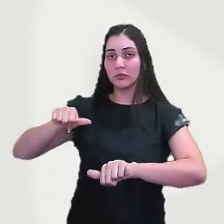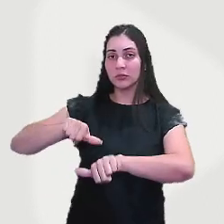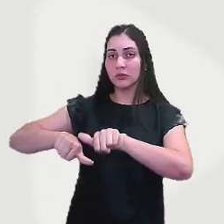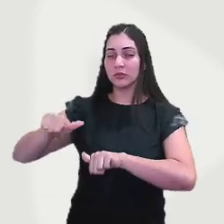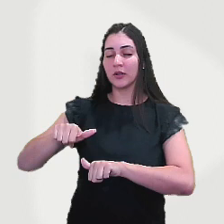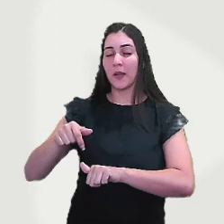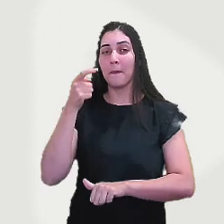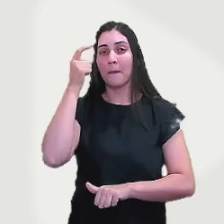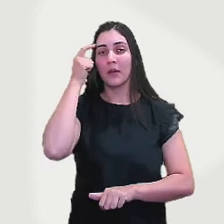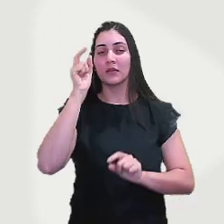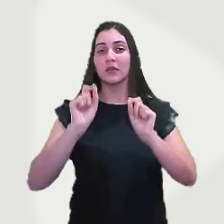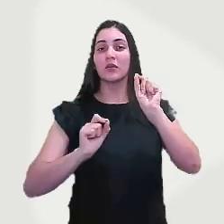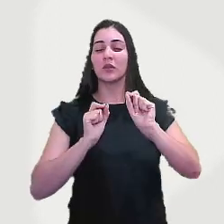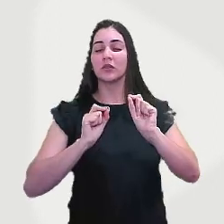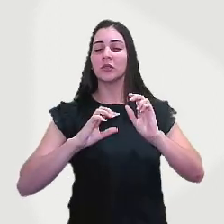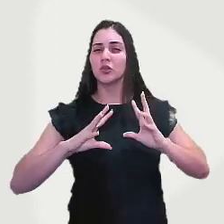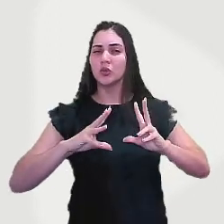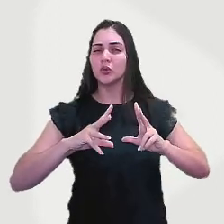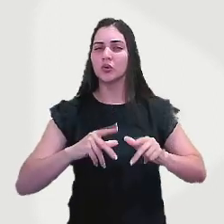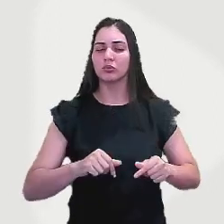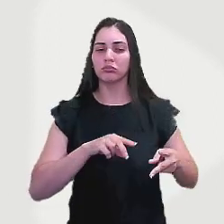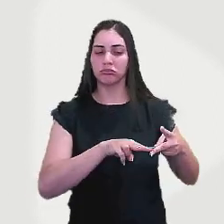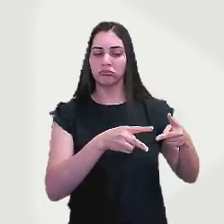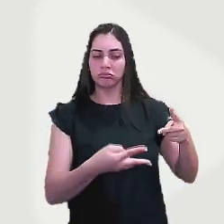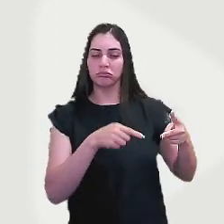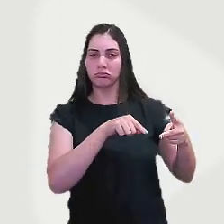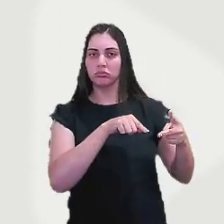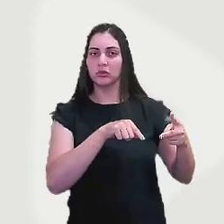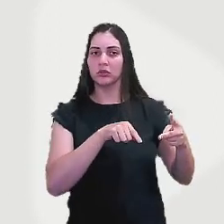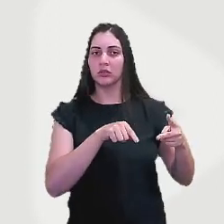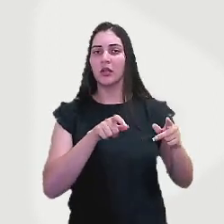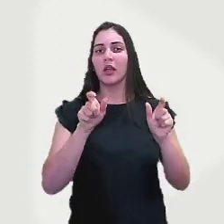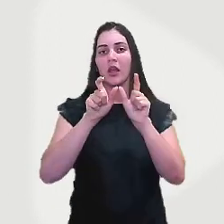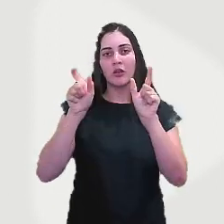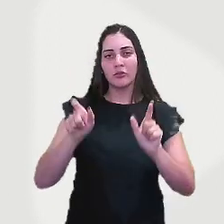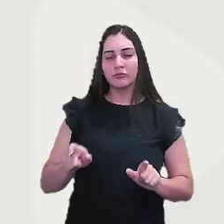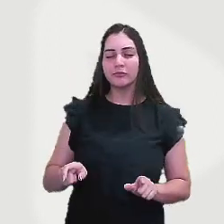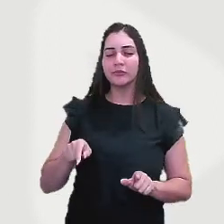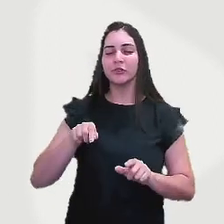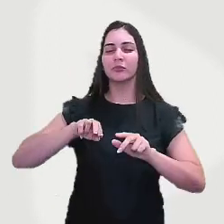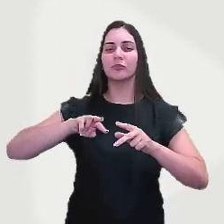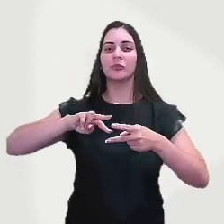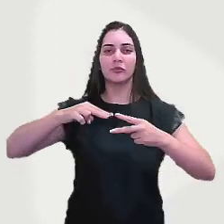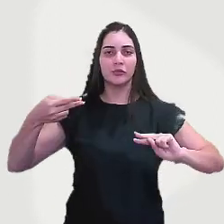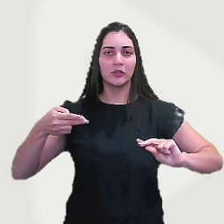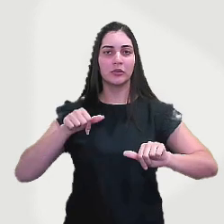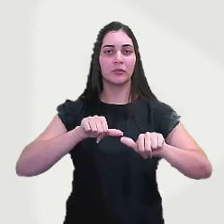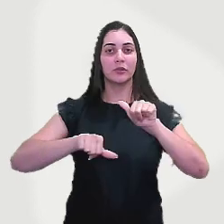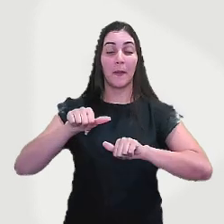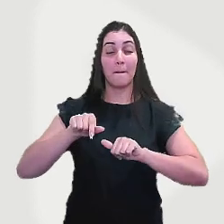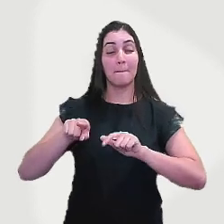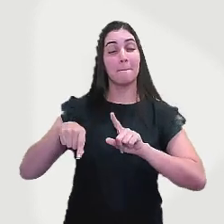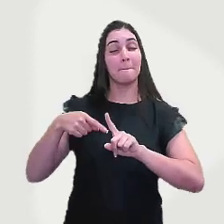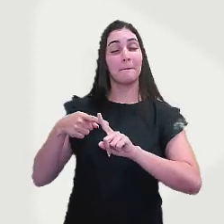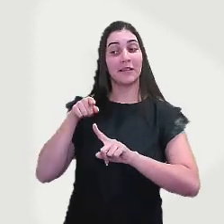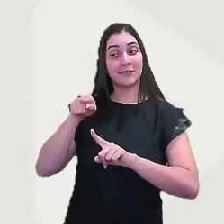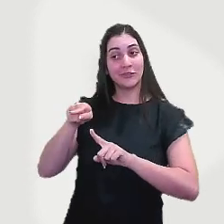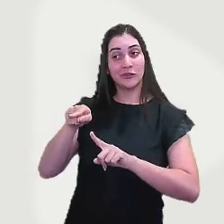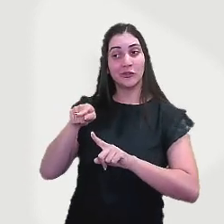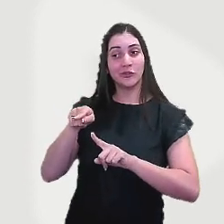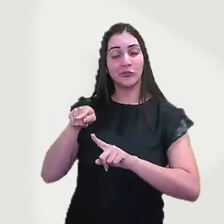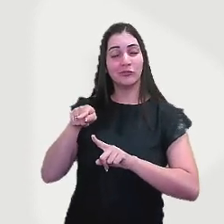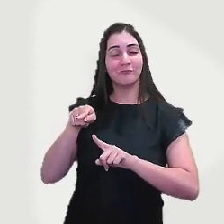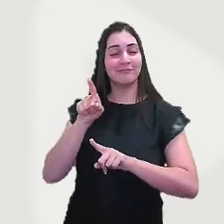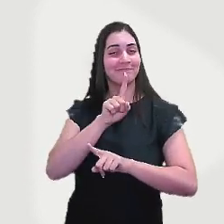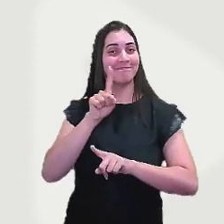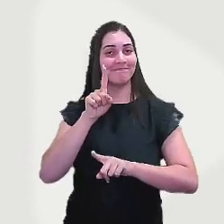você pensar assim, que todo transgênico, ele é um organismo geneticamente modificado. Mas nem todo organismo geneticamente